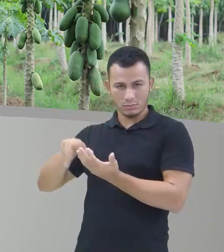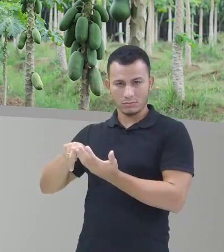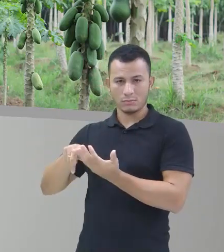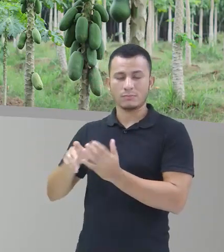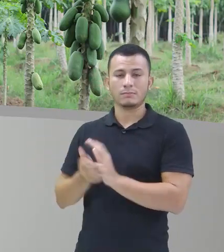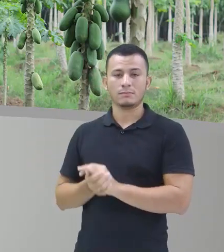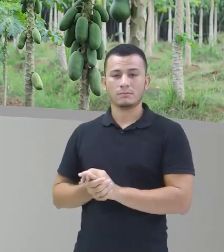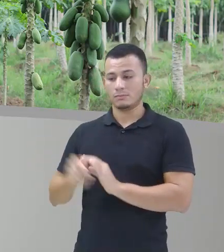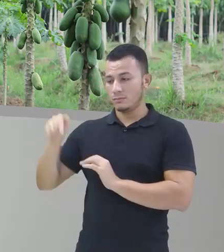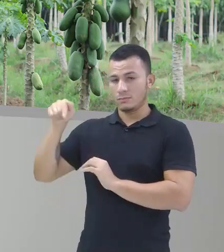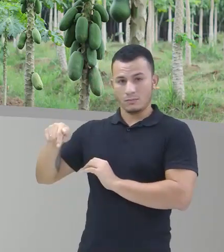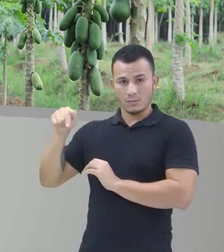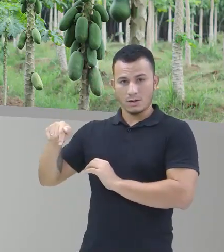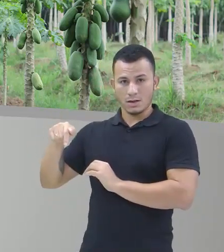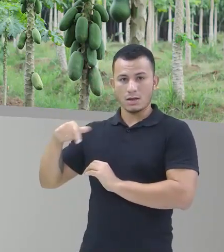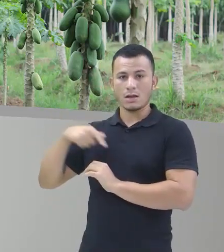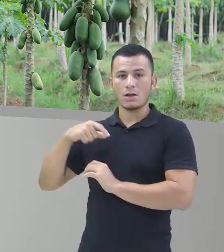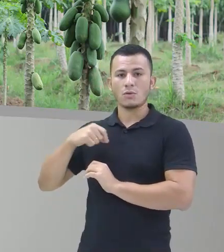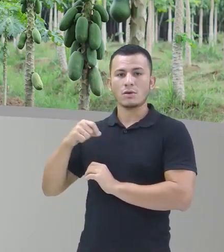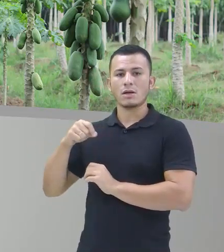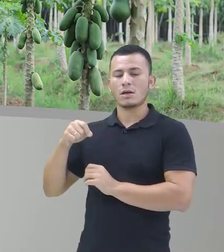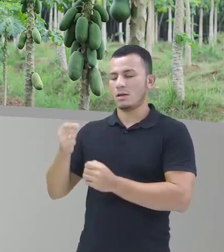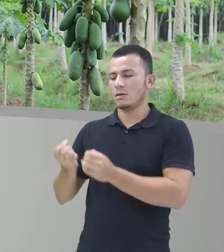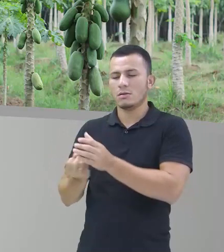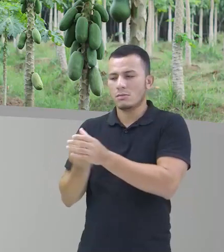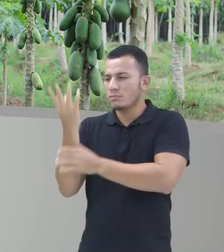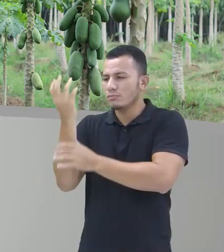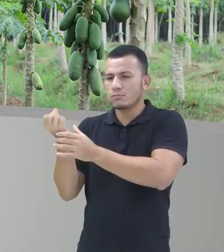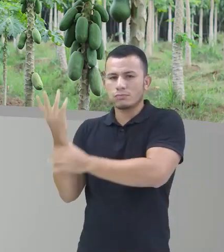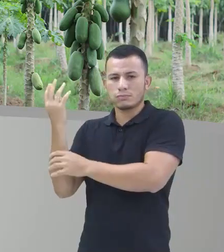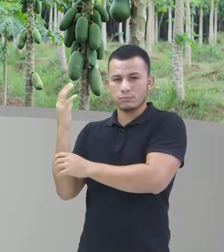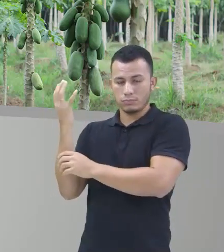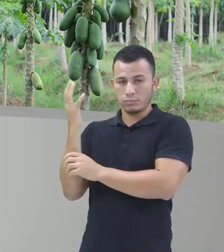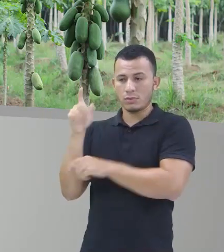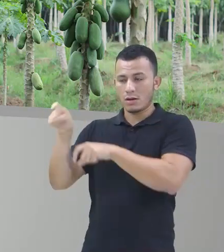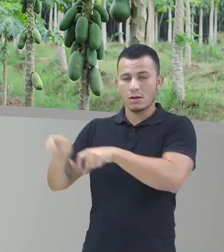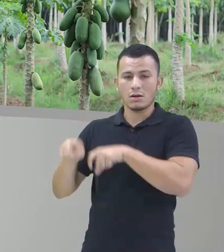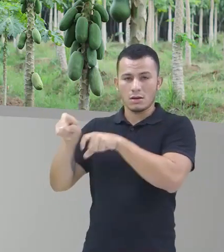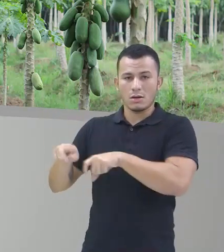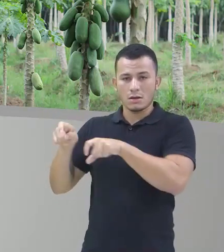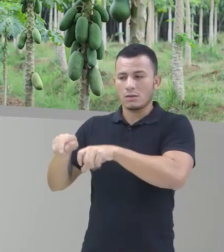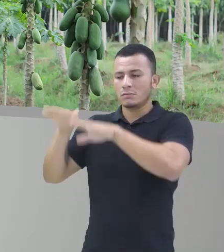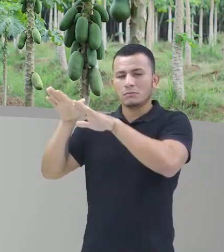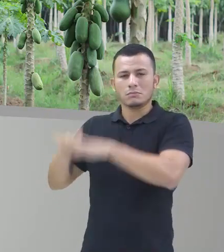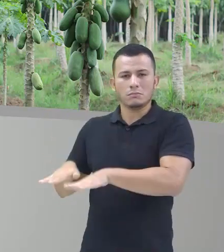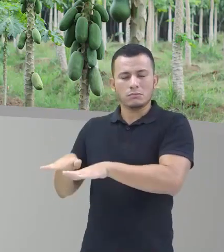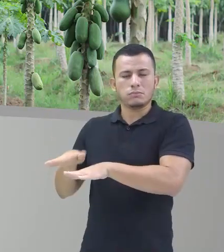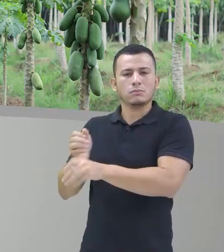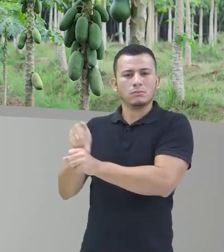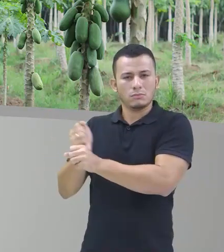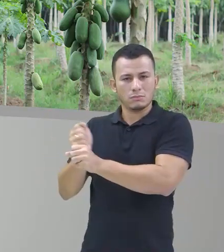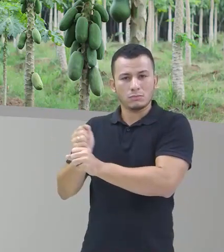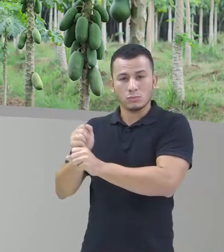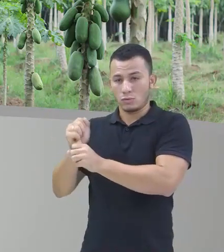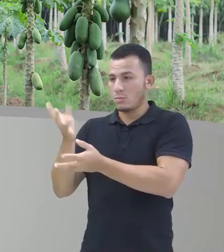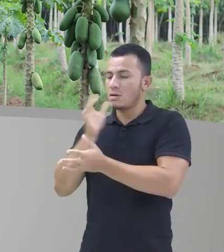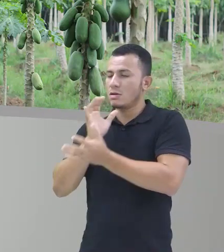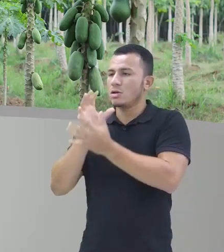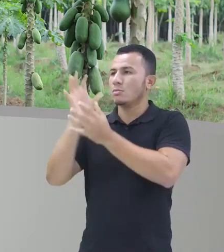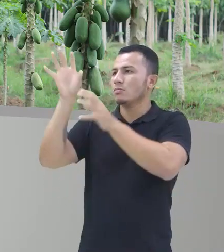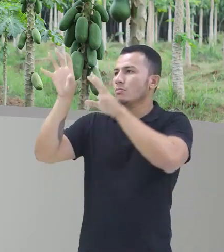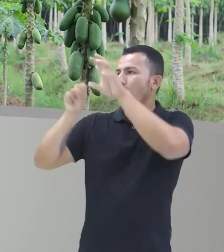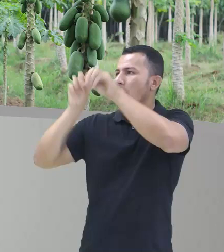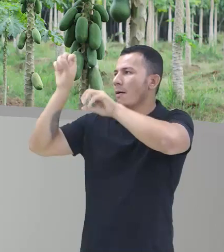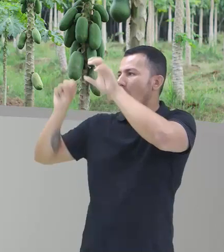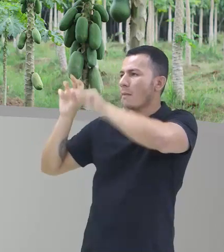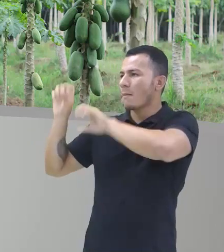Nas lavouras permanentes são plantações agrícolas que permanecem mesmo após a colheita, porque